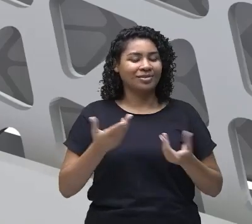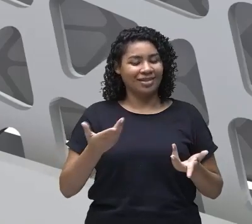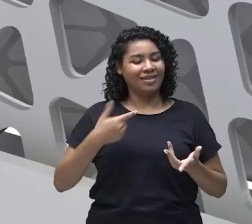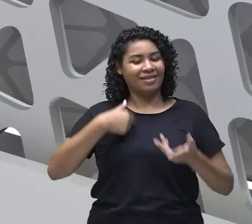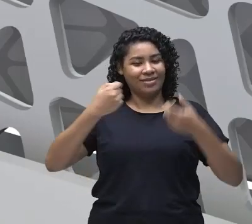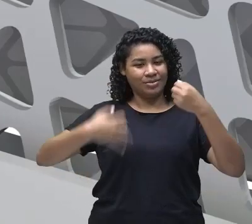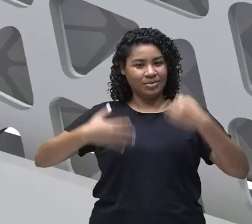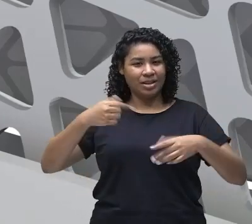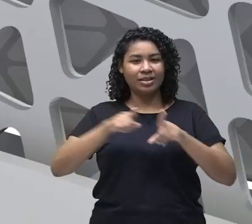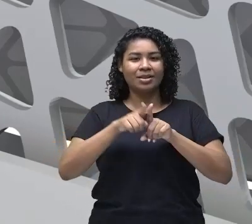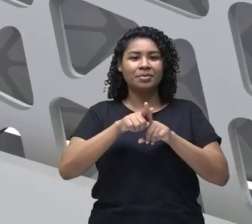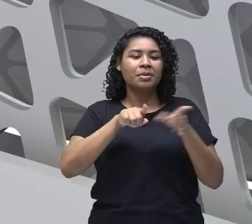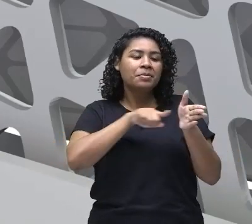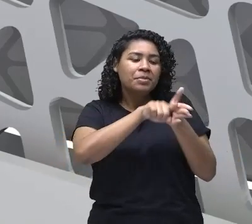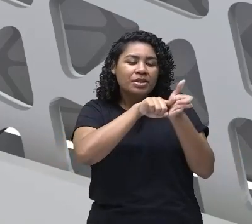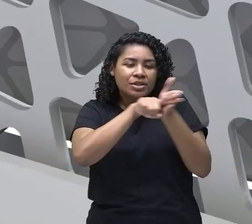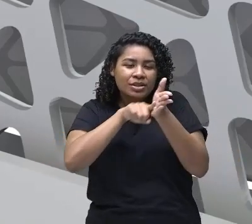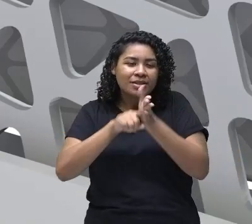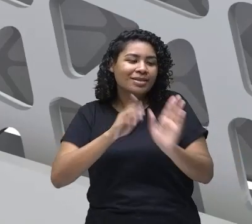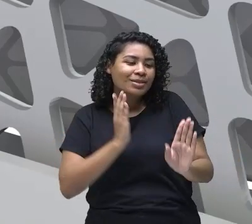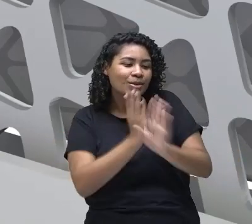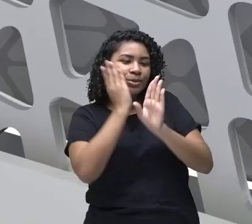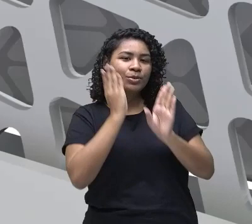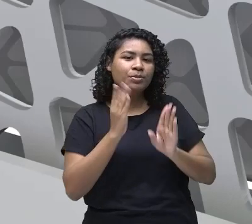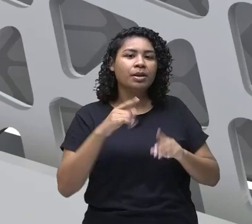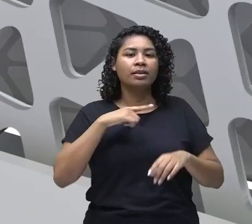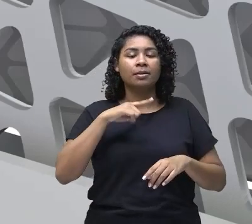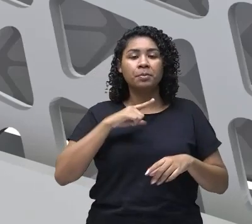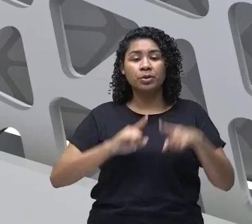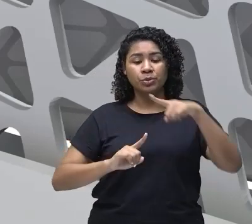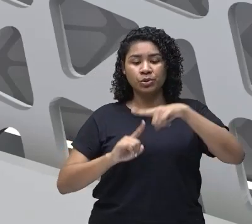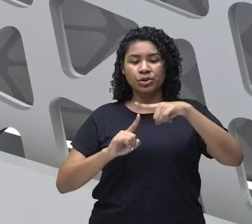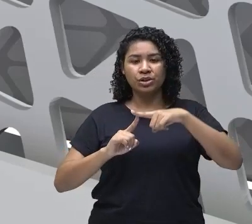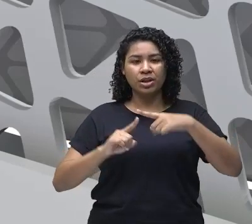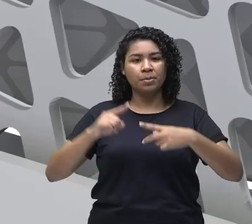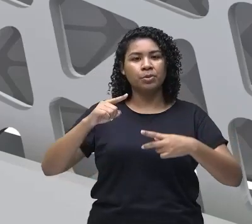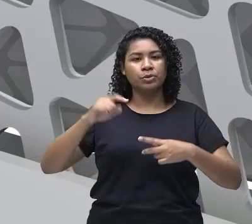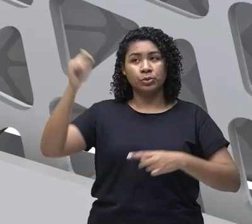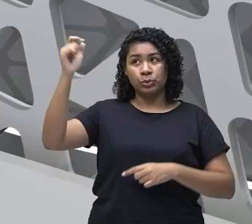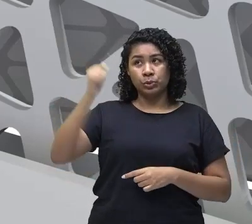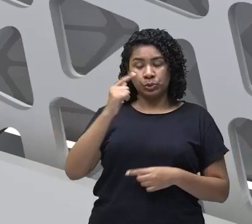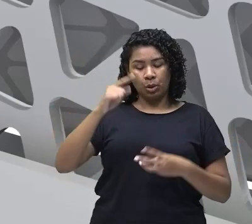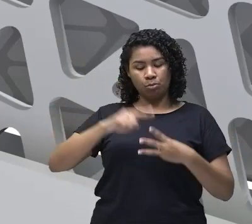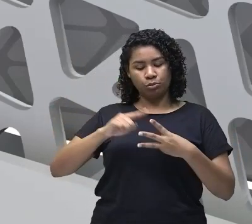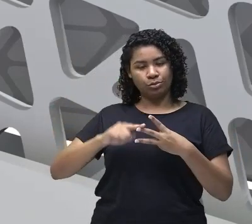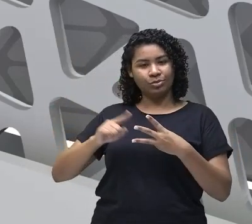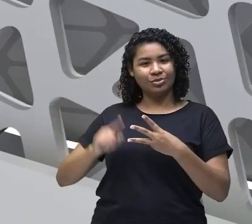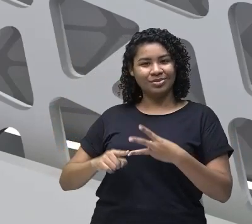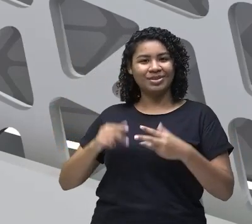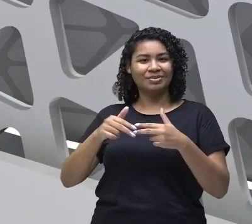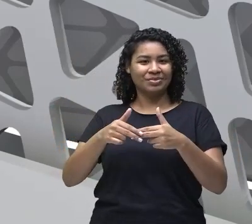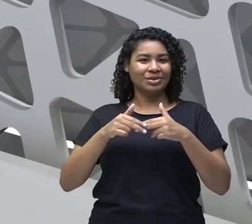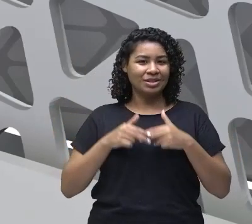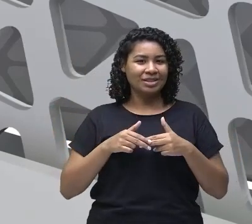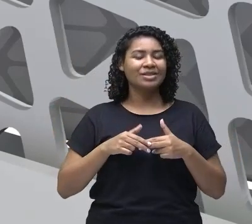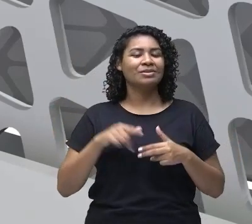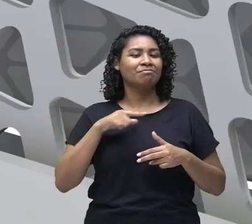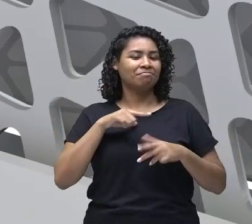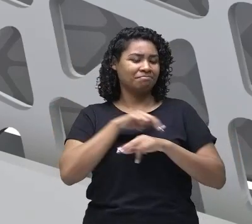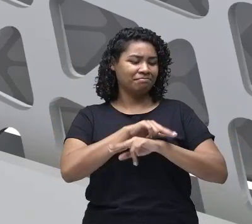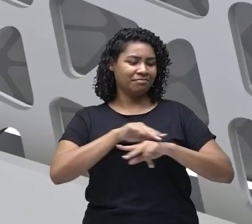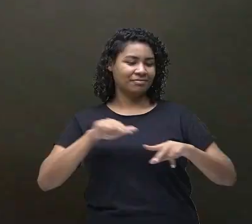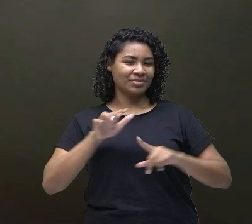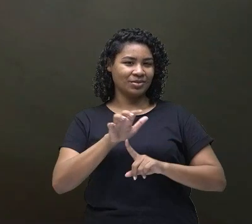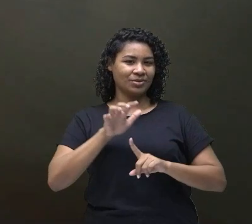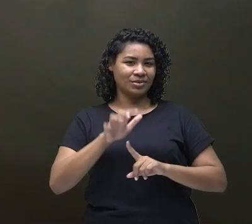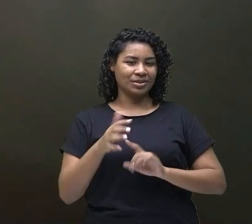efeitos, qual a variação dos raios ultravioletas e a ação deles no nosso organismo e em outras espécies.